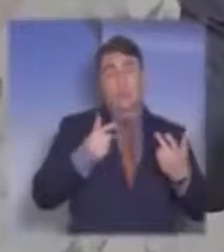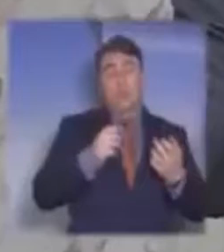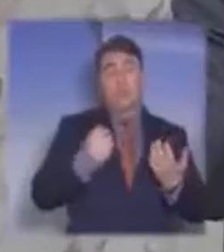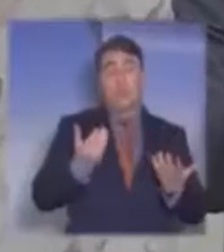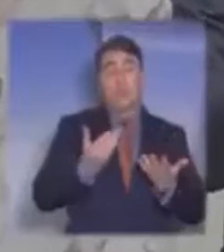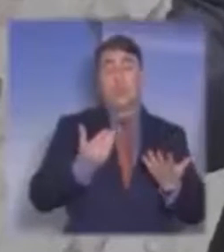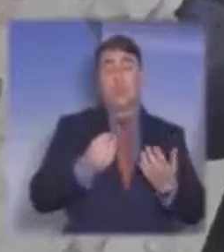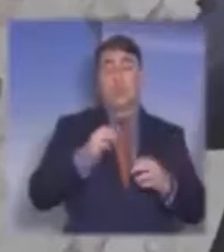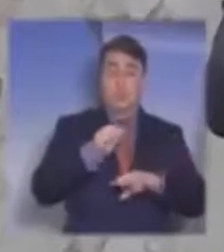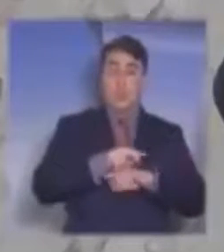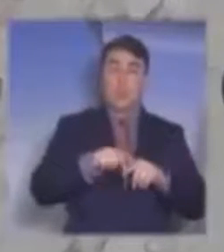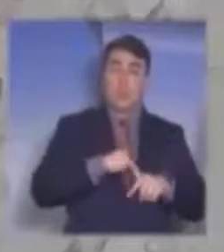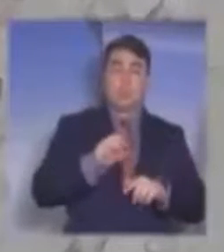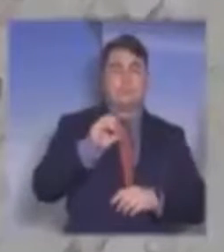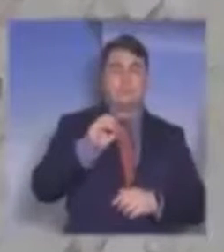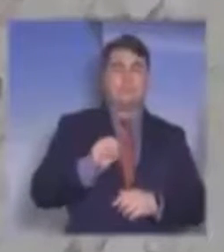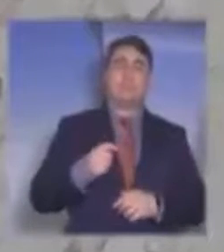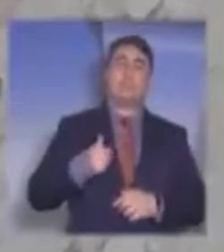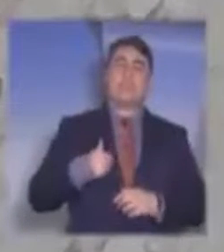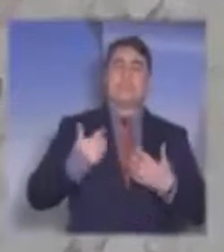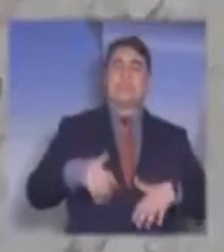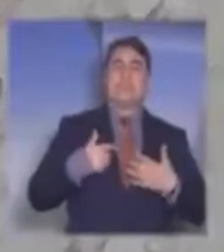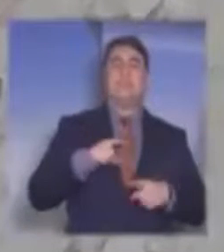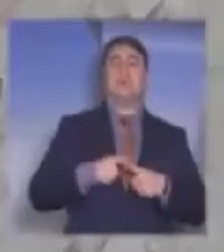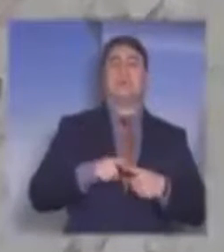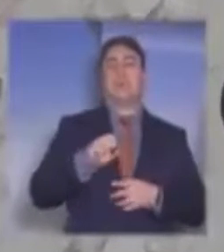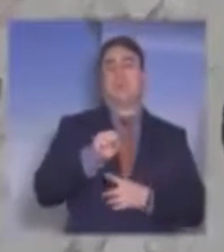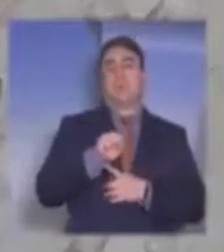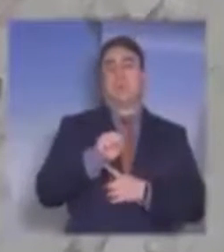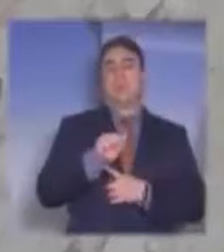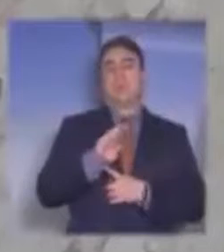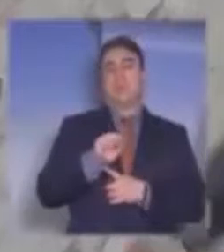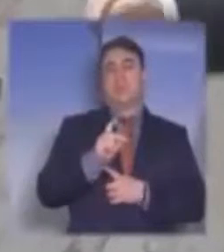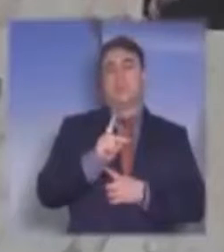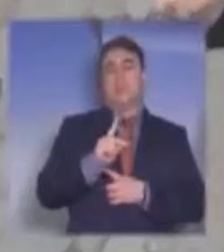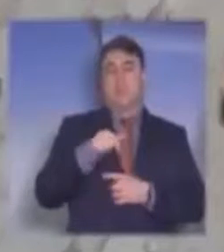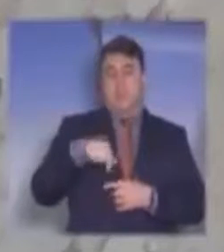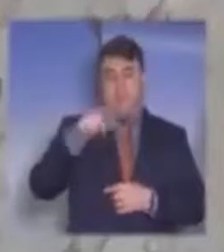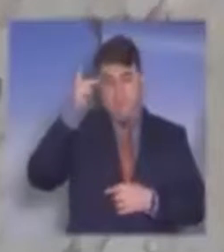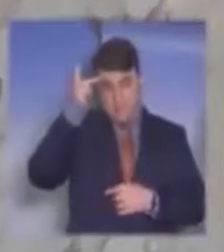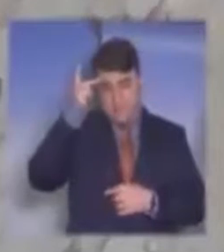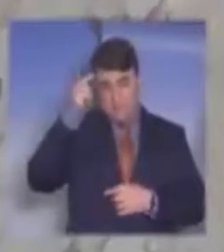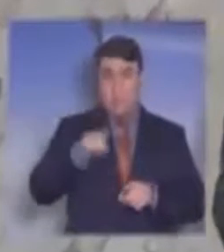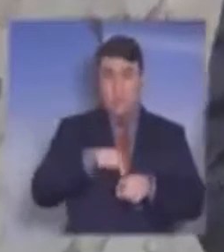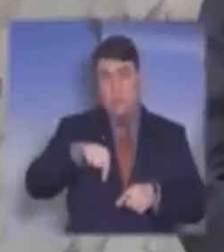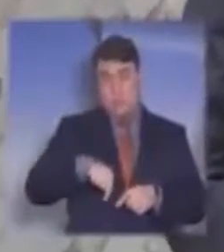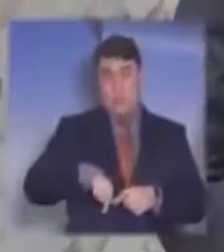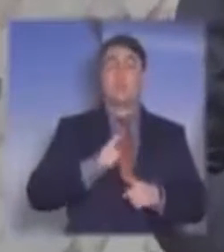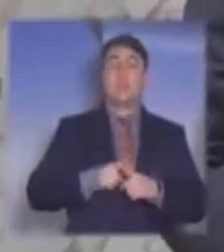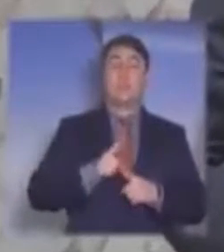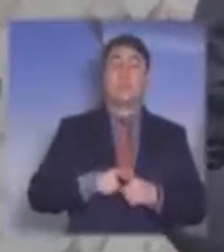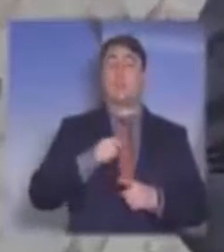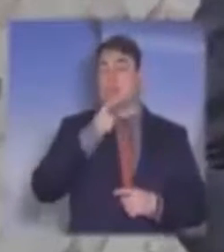o drama é o seguinte o drama meu aqui é que a sabesp porque a coisa chegou em são paulo a quinta coluna aqui em são paulo também que